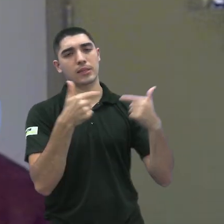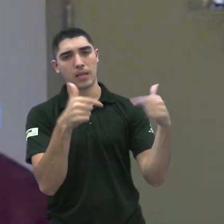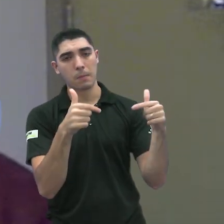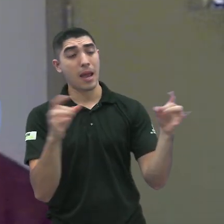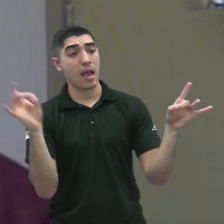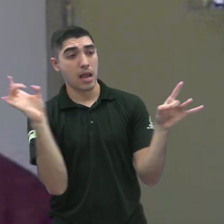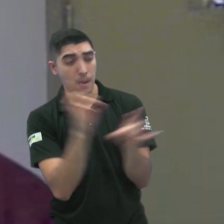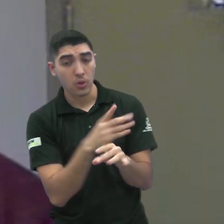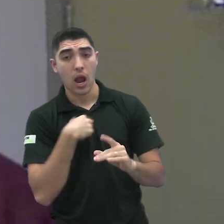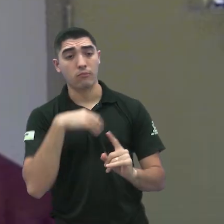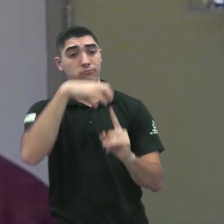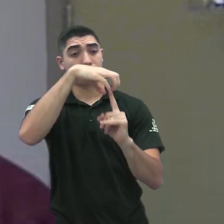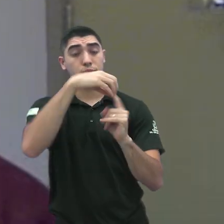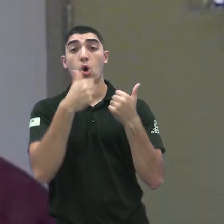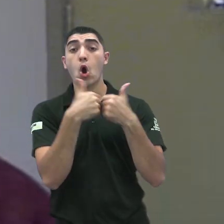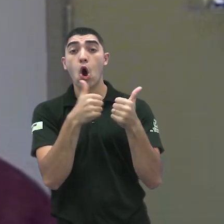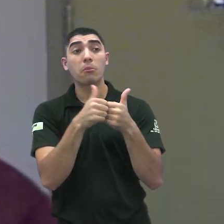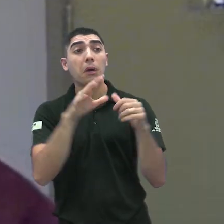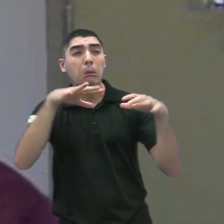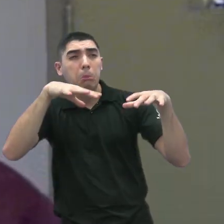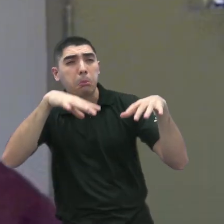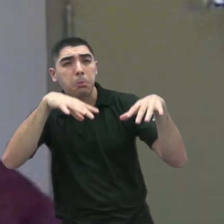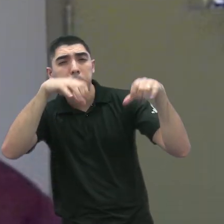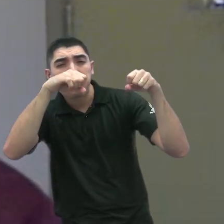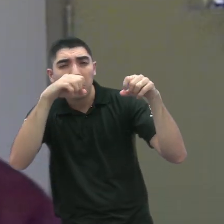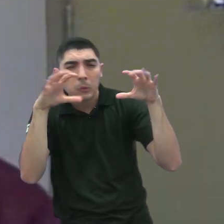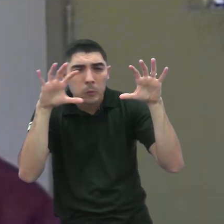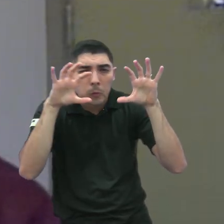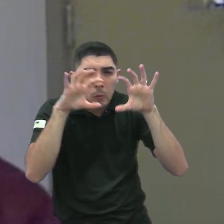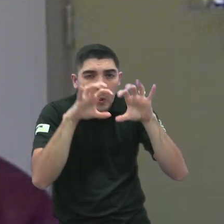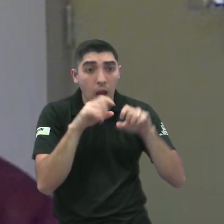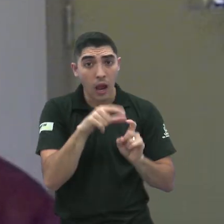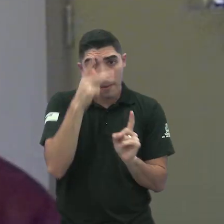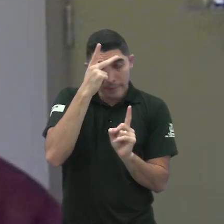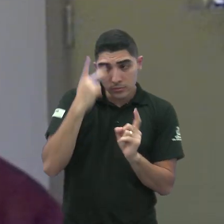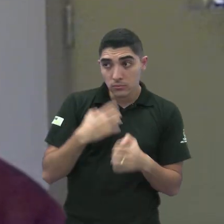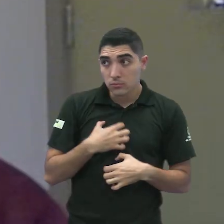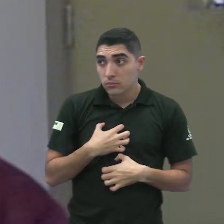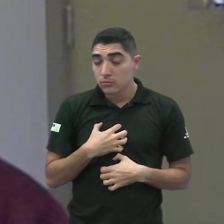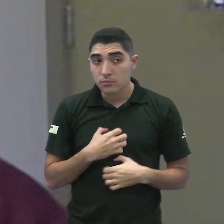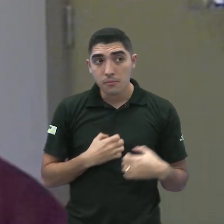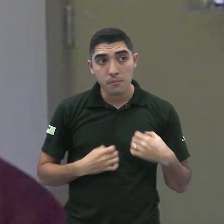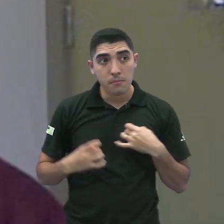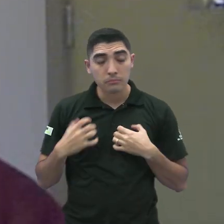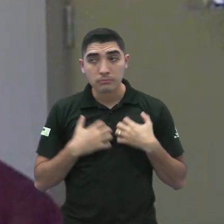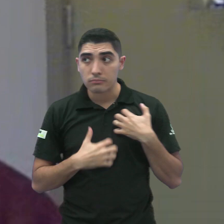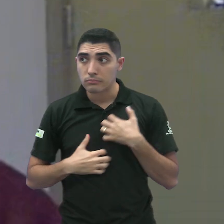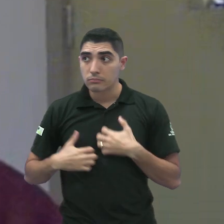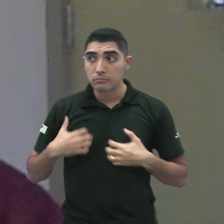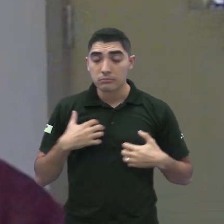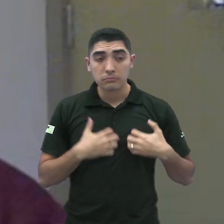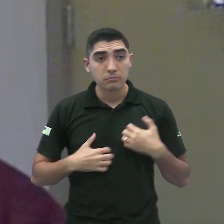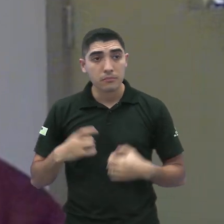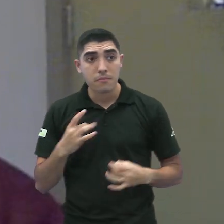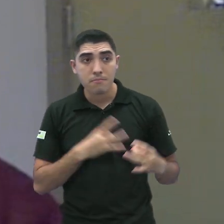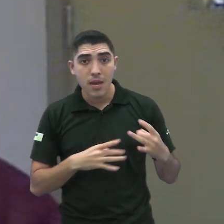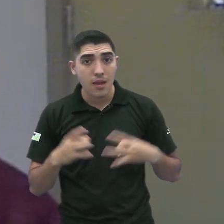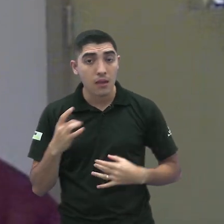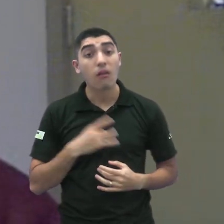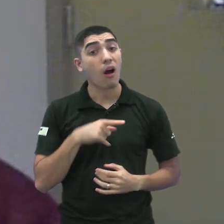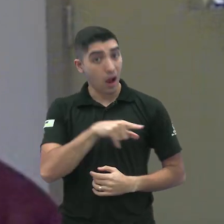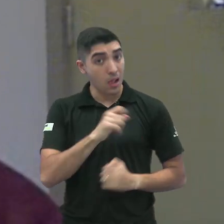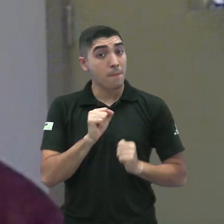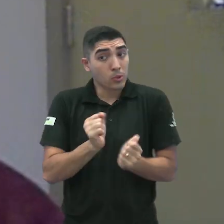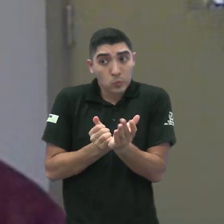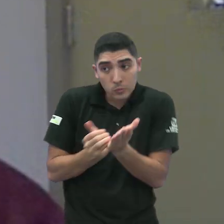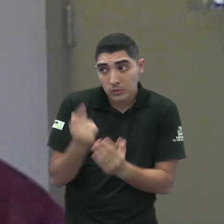estar num ponto de ônibus, esse ponto de ônibus não é bem iluminado, então isso vai gerando uma ansiedade, vai gerando ali